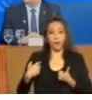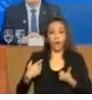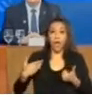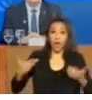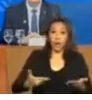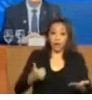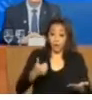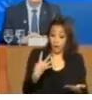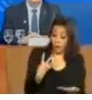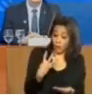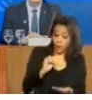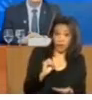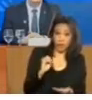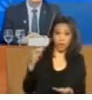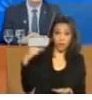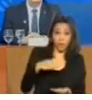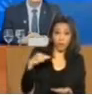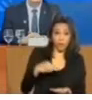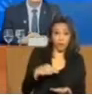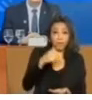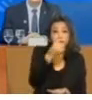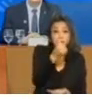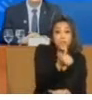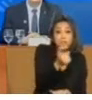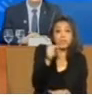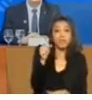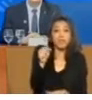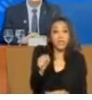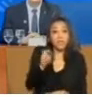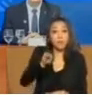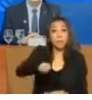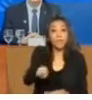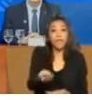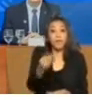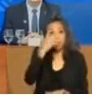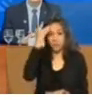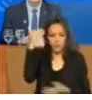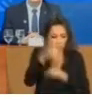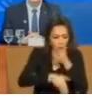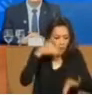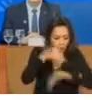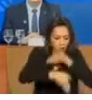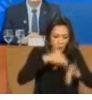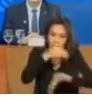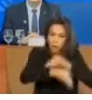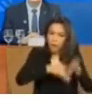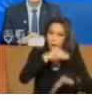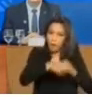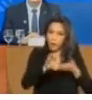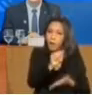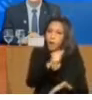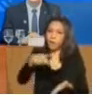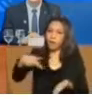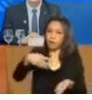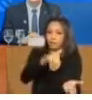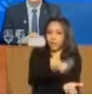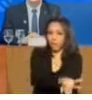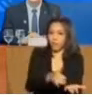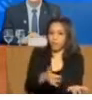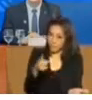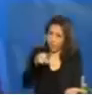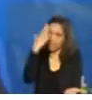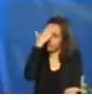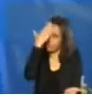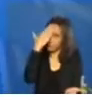nós tivemos 6, 7 milhões de acessos, para vocês terem uma ideia do grau de complexidade que é isso. Nós